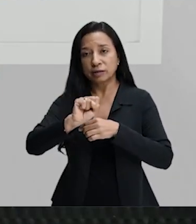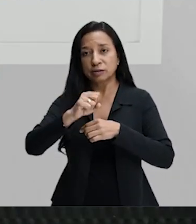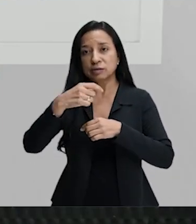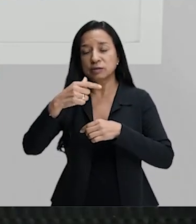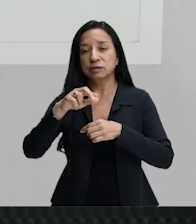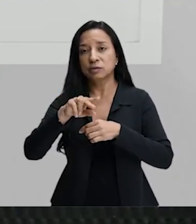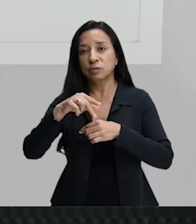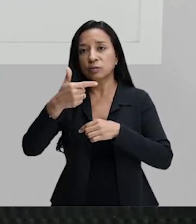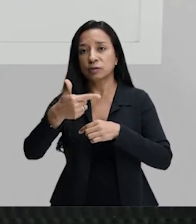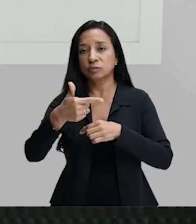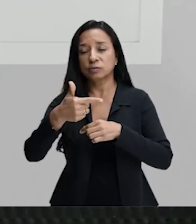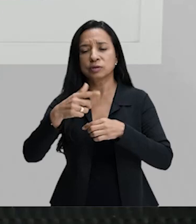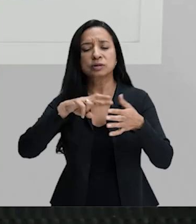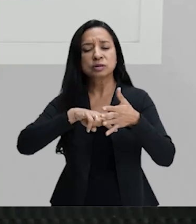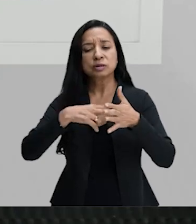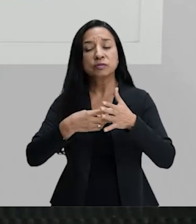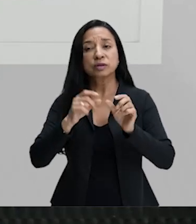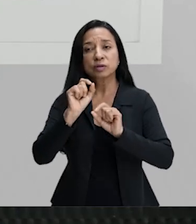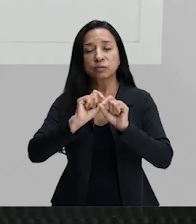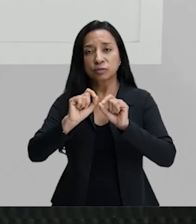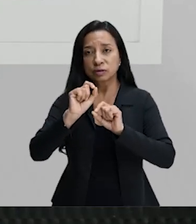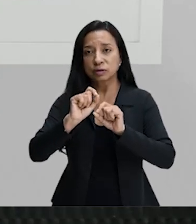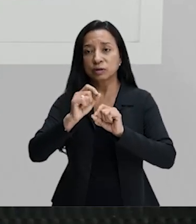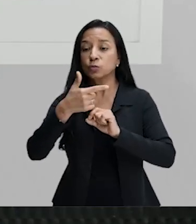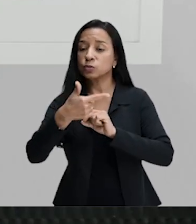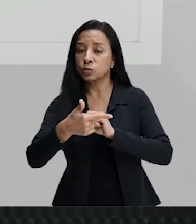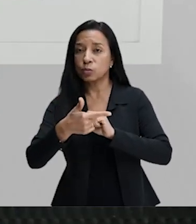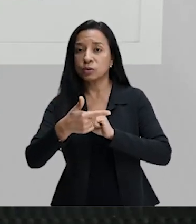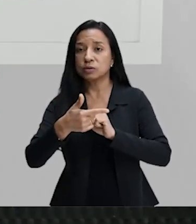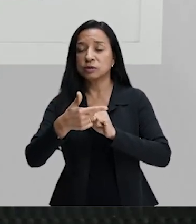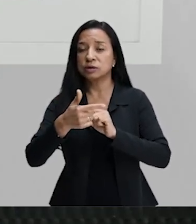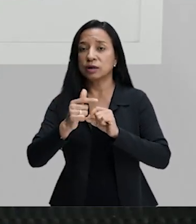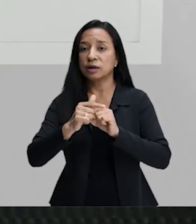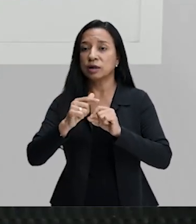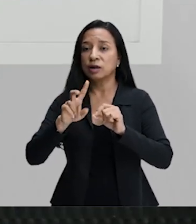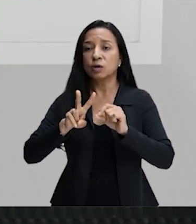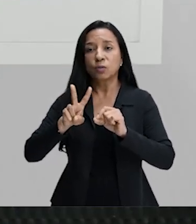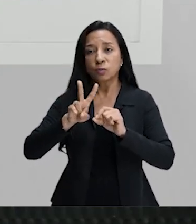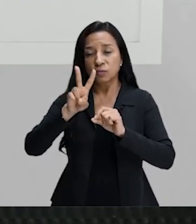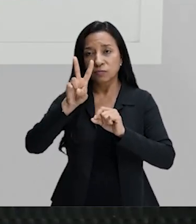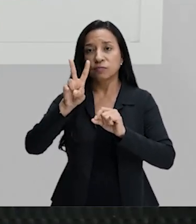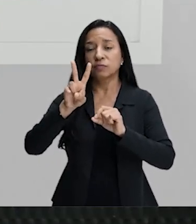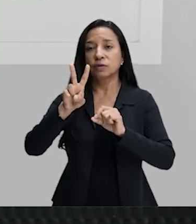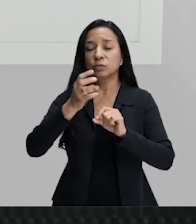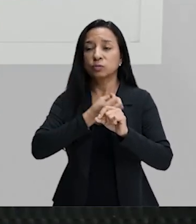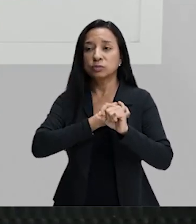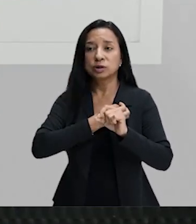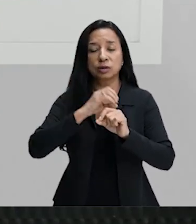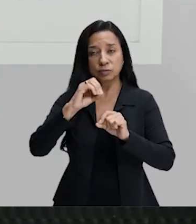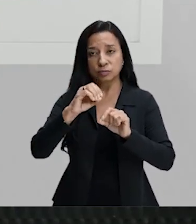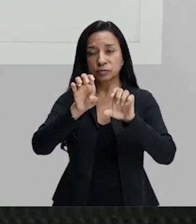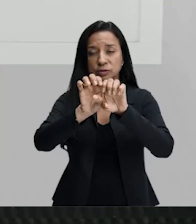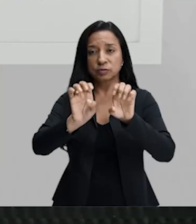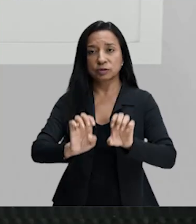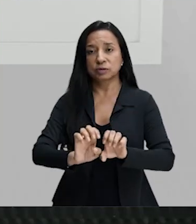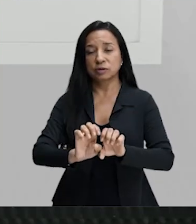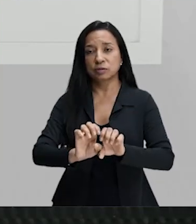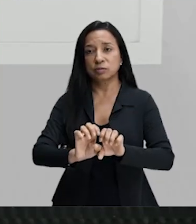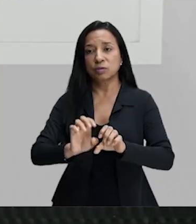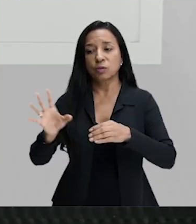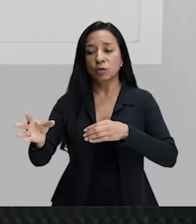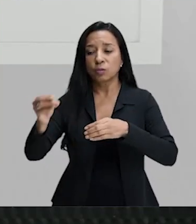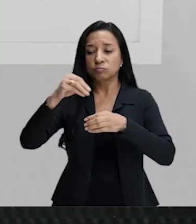2 aqui é a raiz da equação. Ela que torna aquela igualdade verdadeira. Então, você coloca a raiz dentro de um